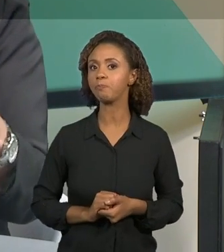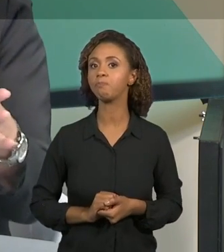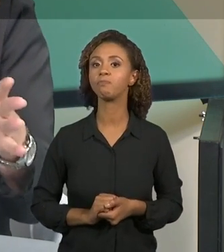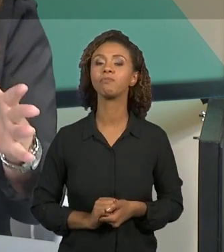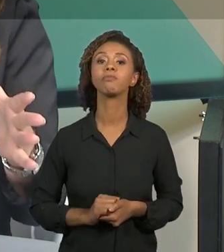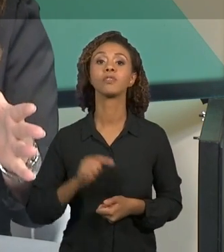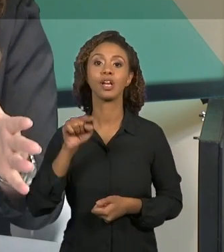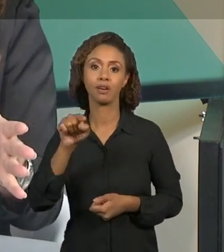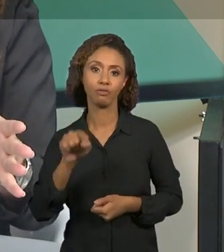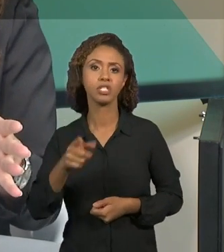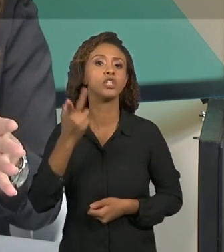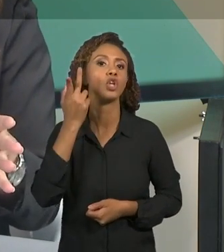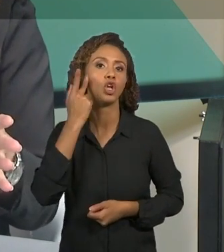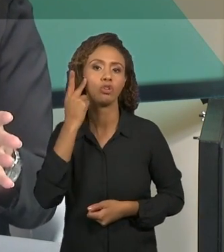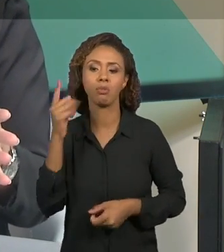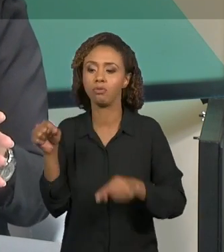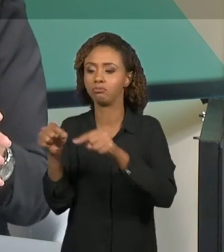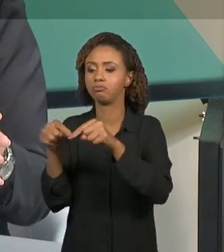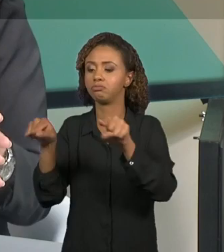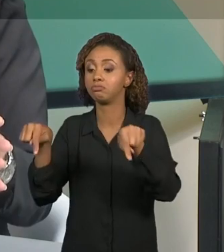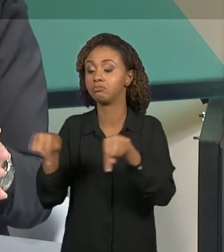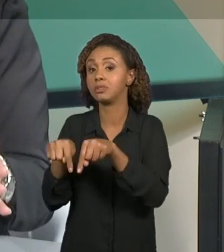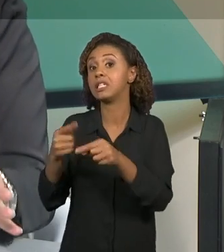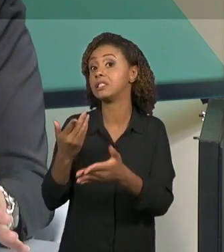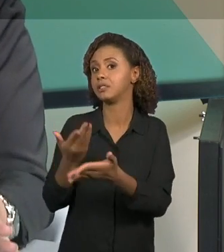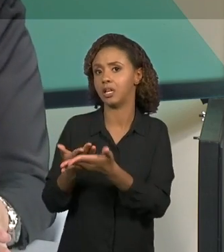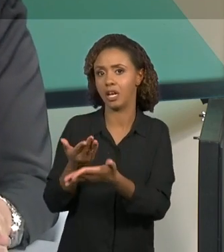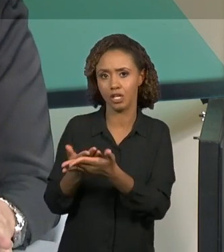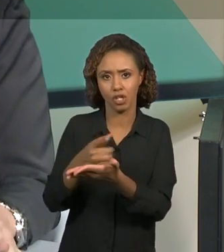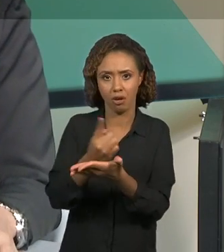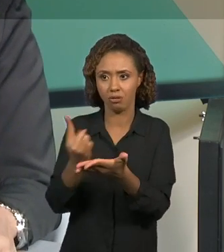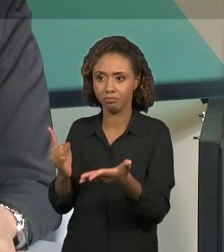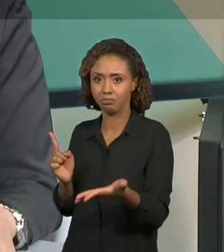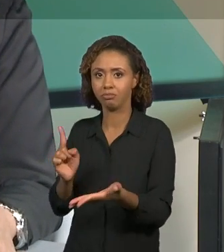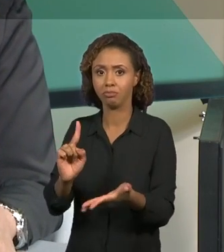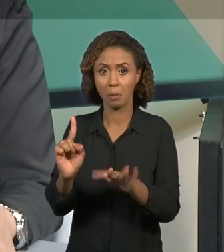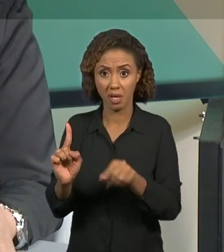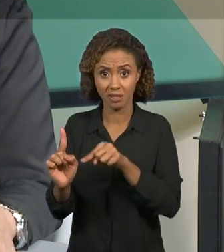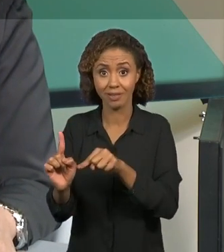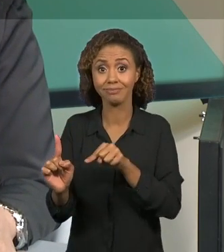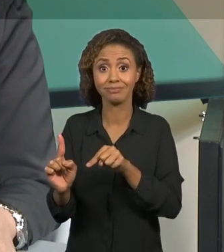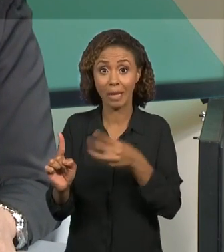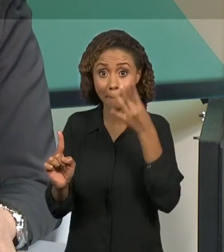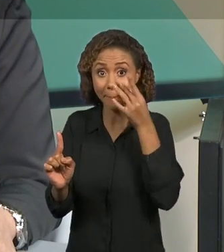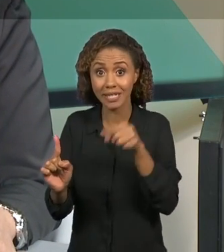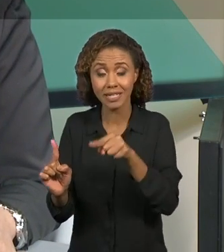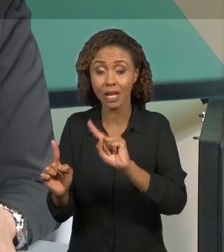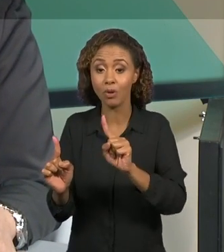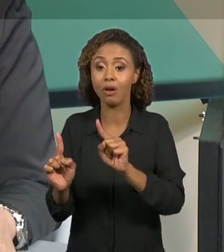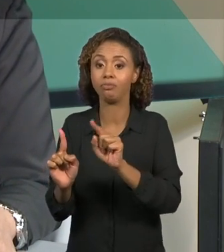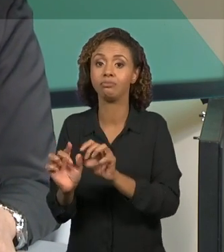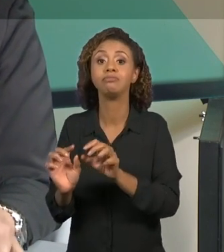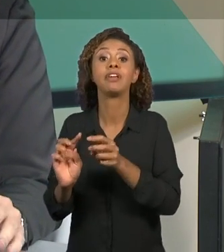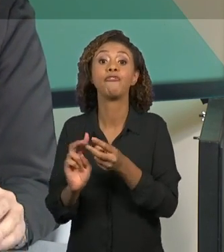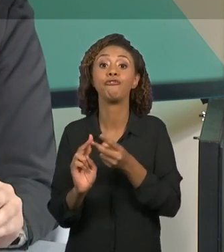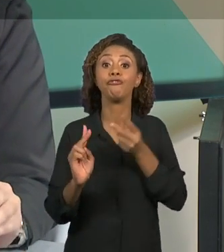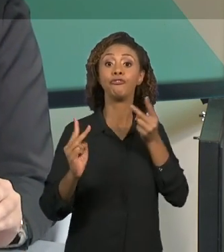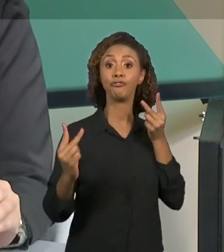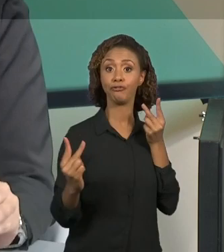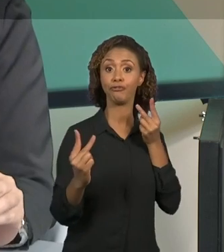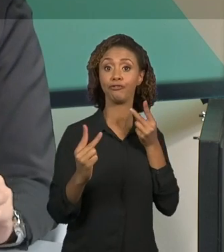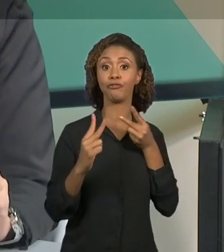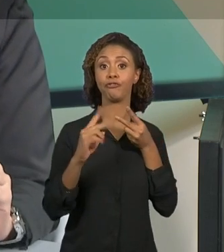para uma sala de aula só que a sua sala de aula ela não é uma sala de aula presencial ela é uma sala de aula virtual tá